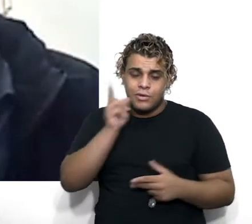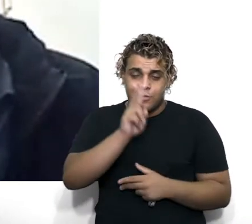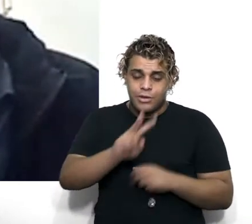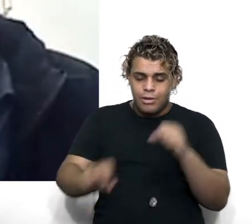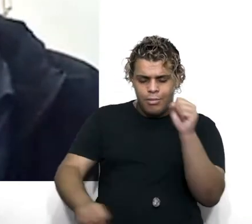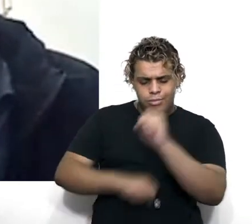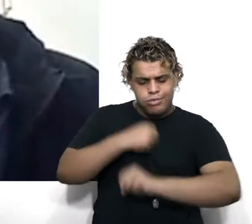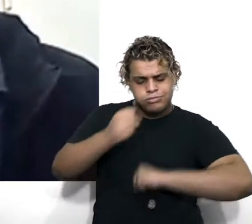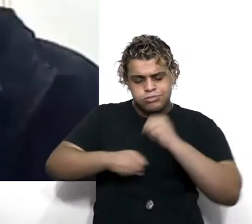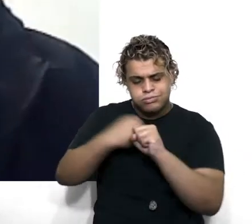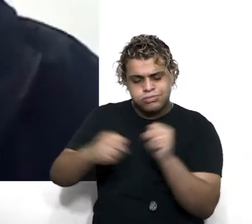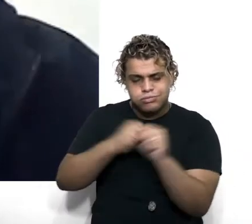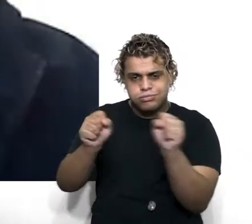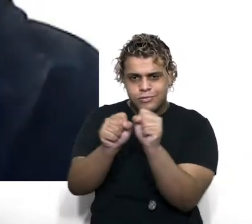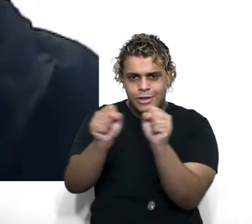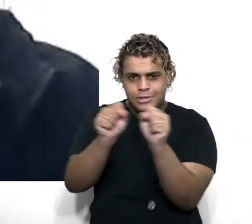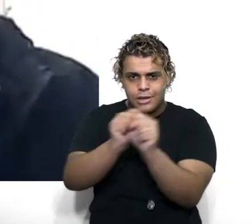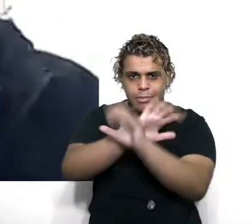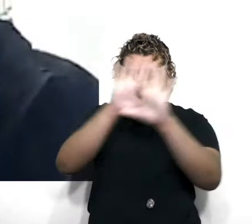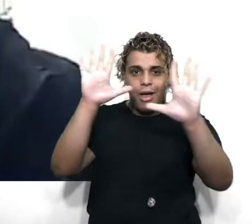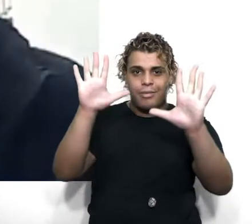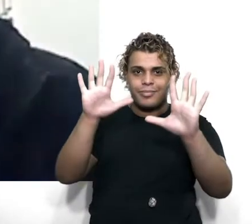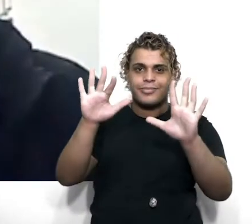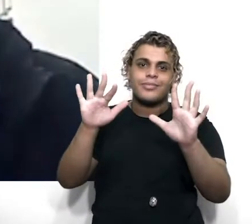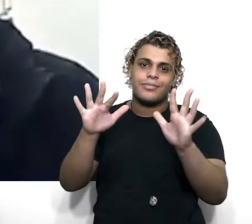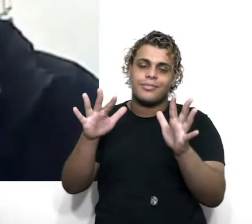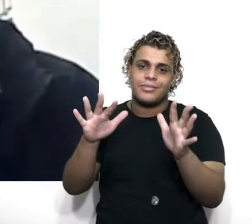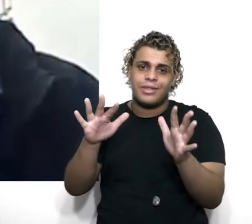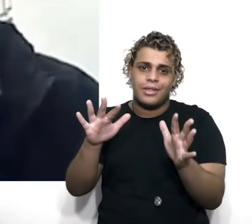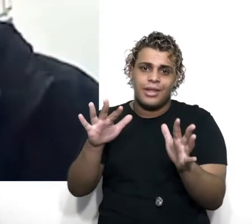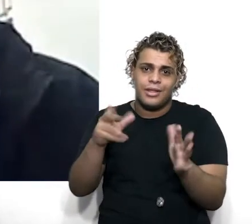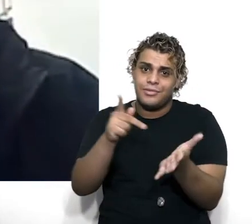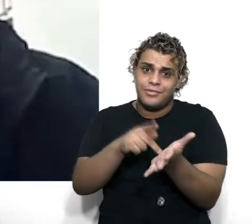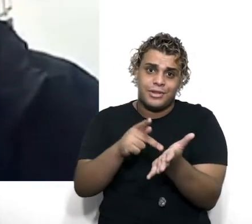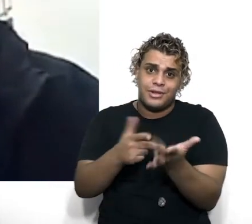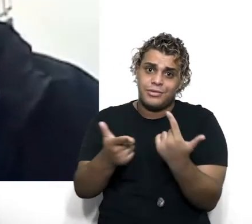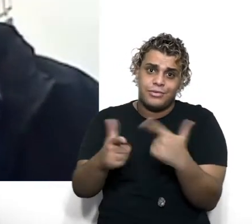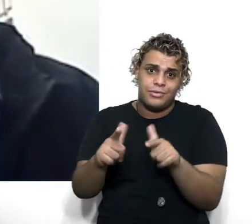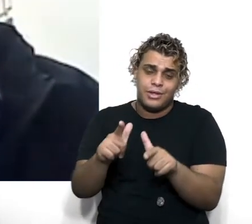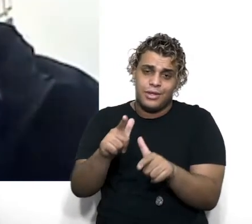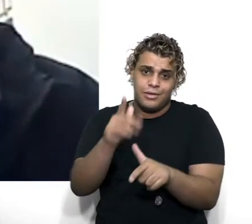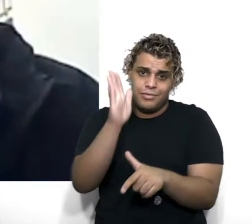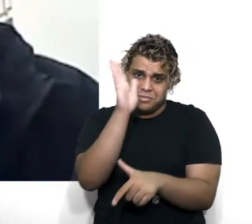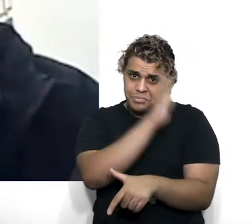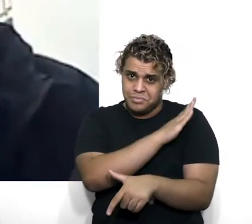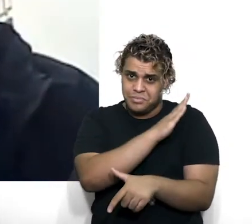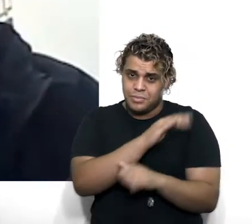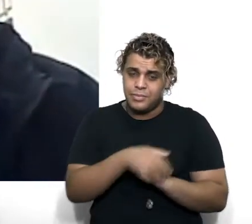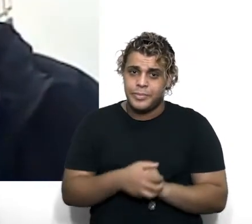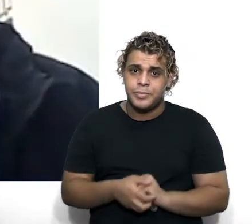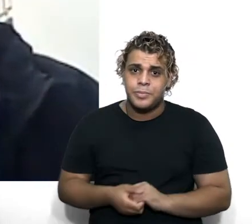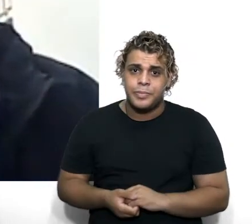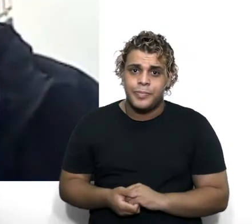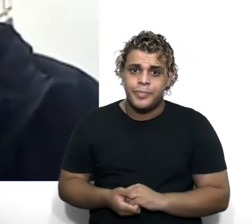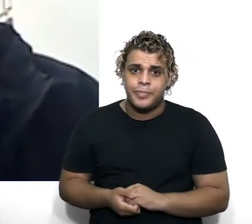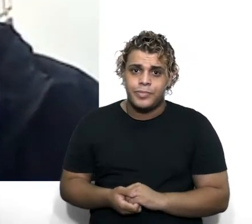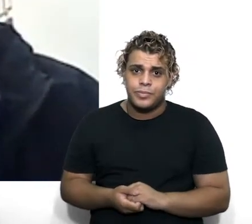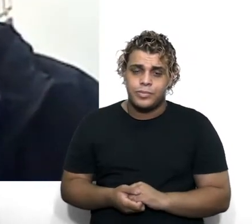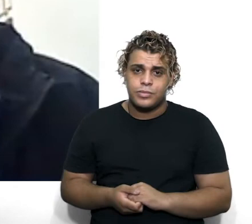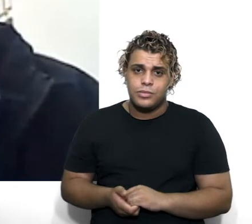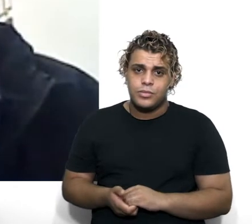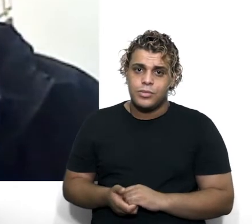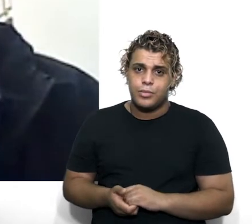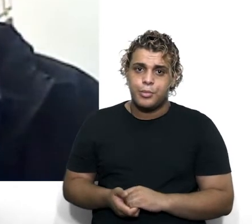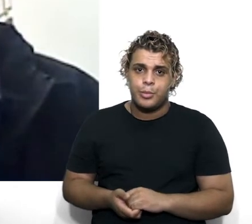invenções totalmente irrealistas, depois confirmaram-se como realidades totalmente credíveis, não é?